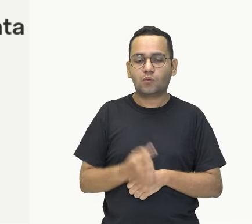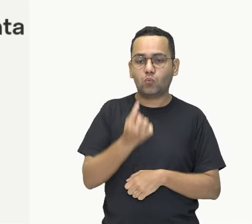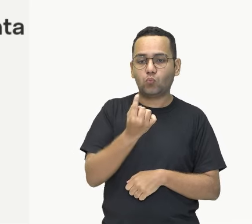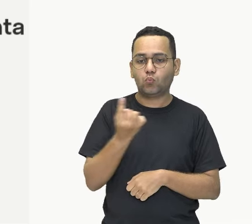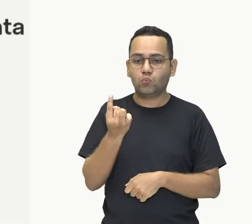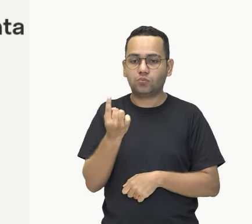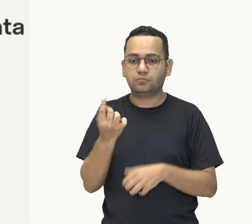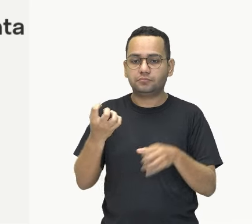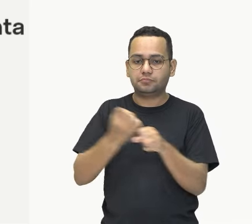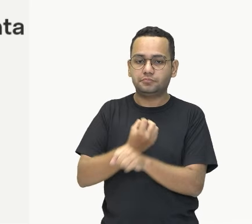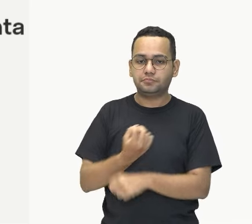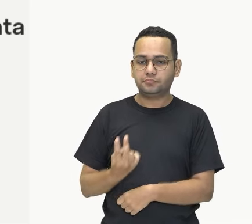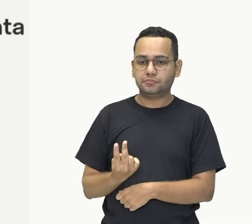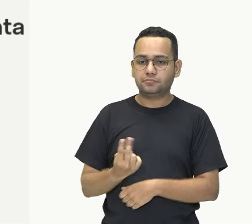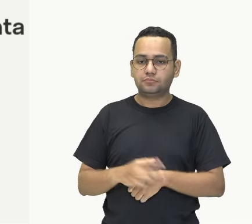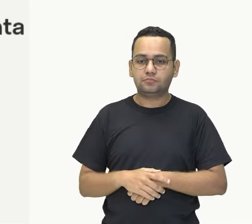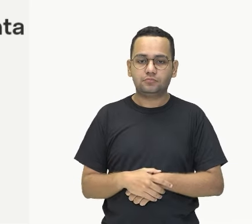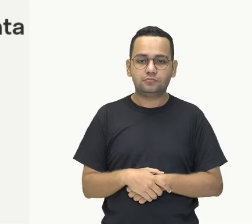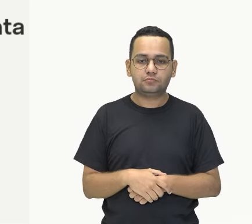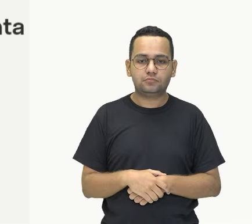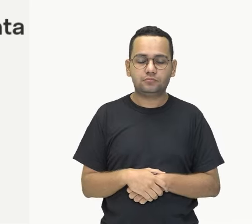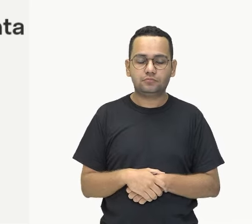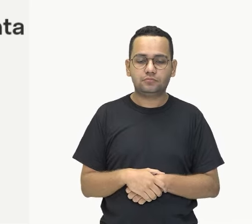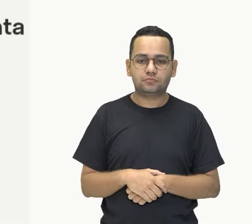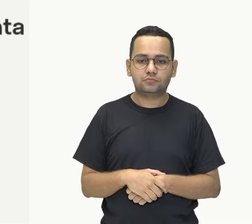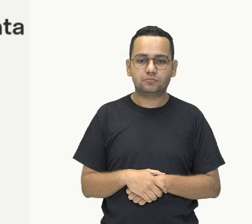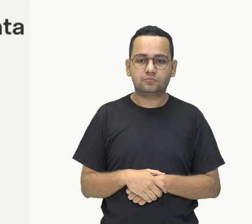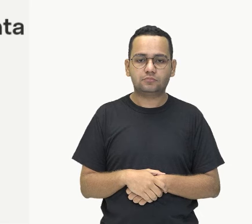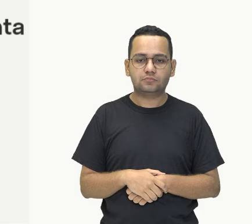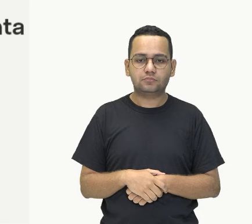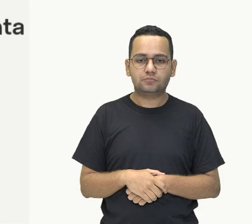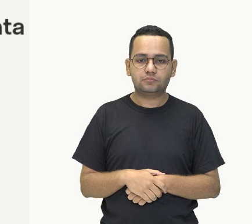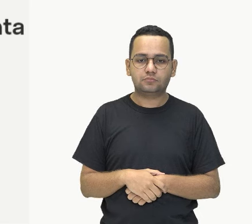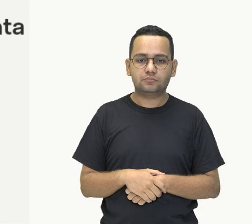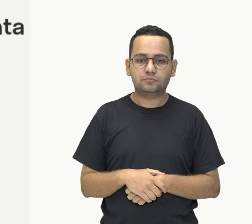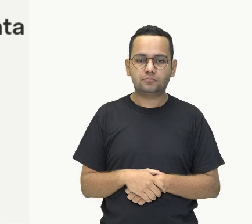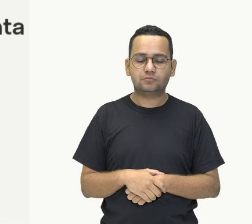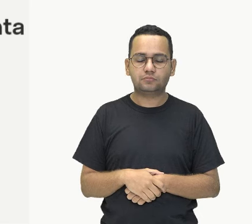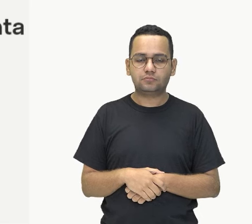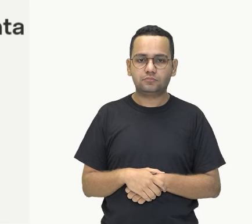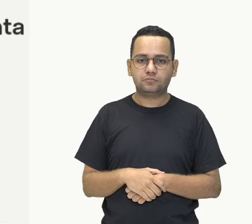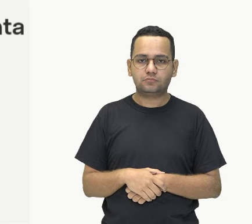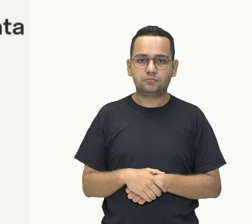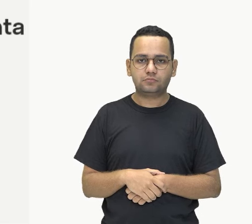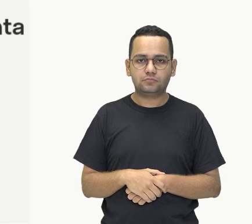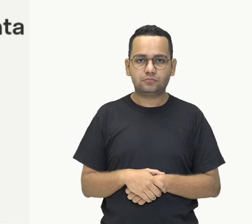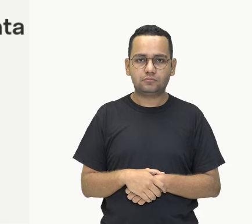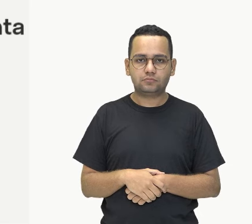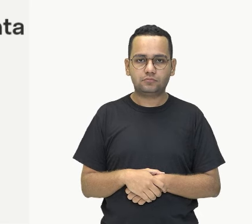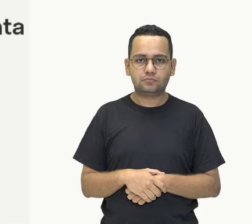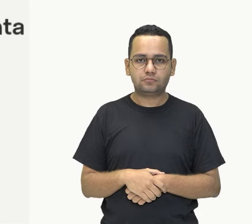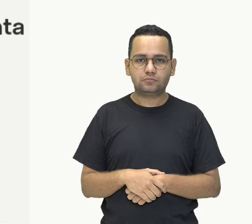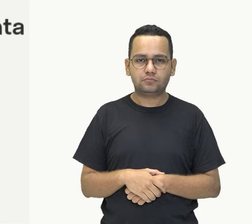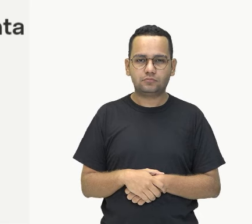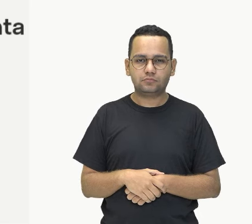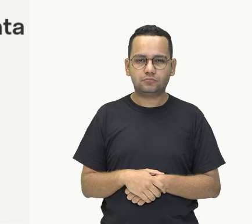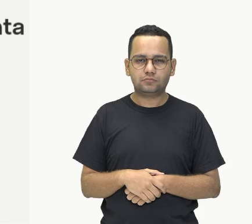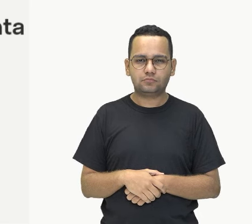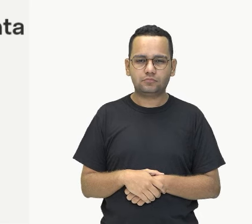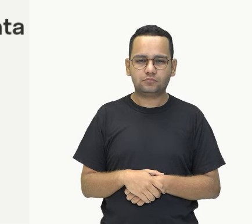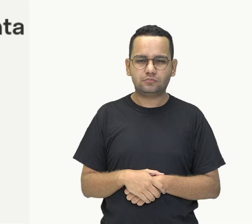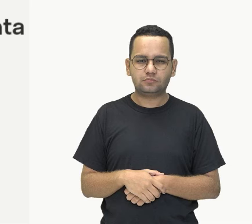aparecer, mas é 1. 1 mais 1, 2. Ok? Aqui nós temos um